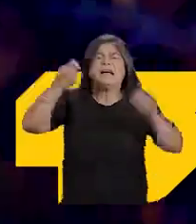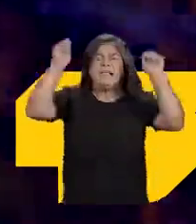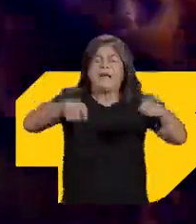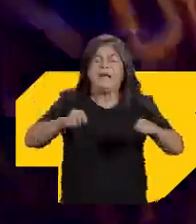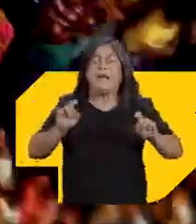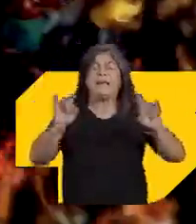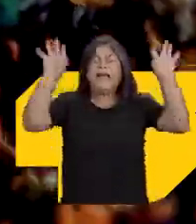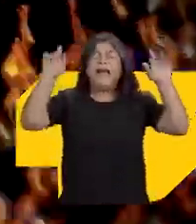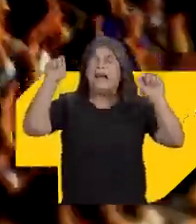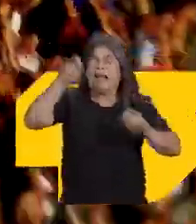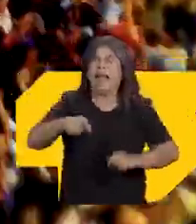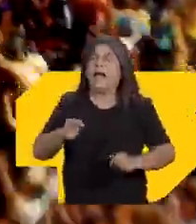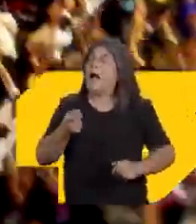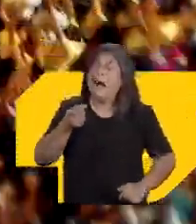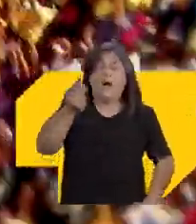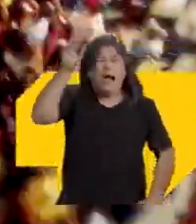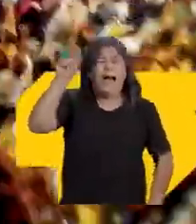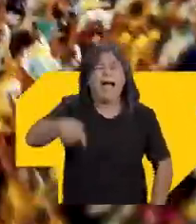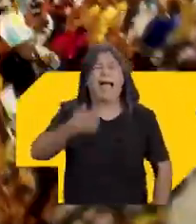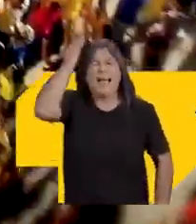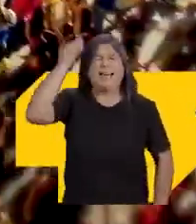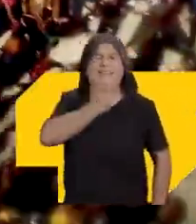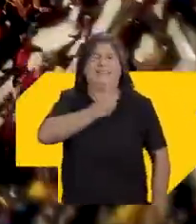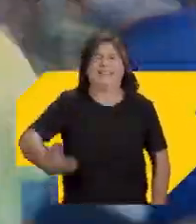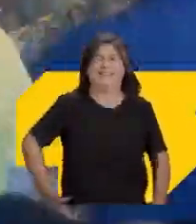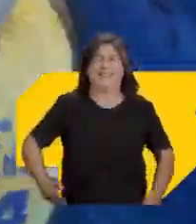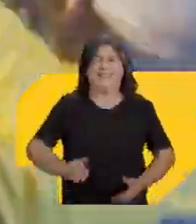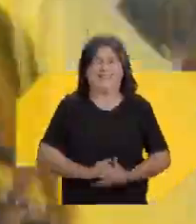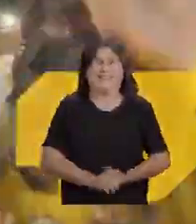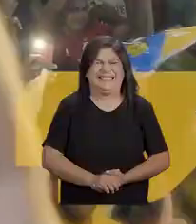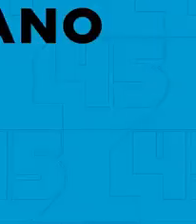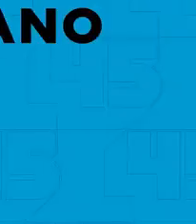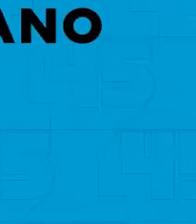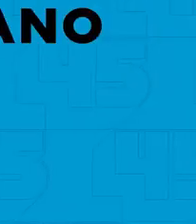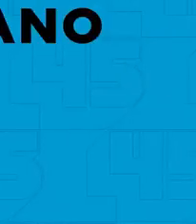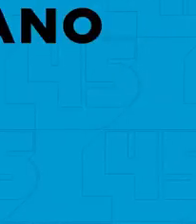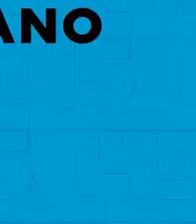pega, não tem quem segure. A Paraíba se ligou, é Pedro governador.